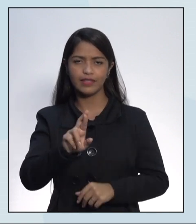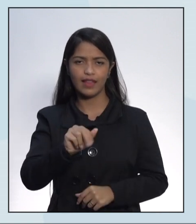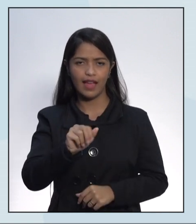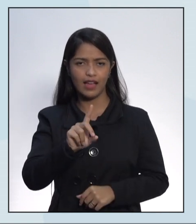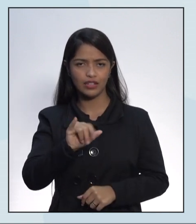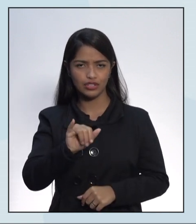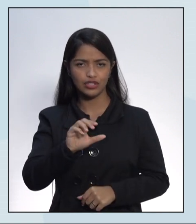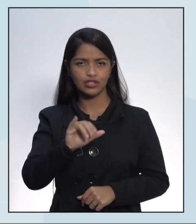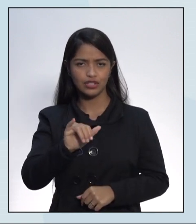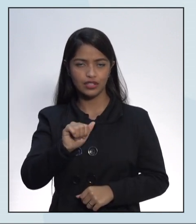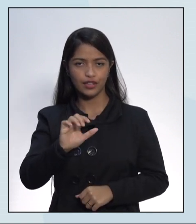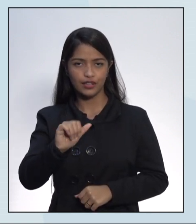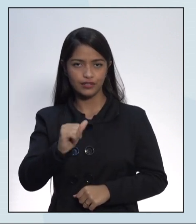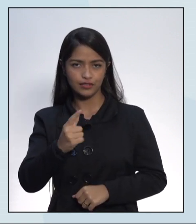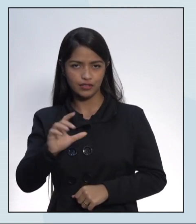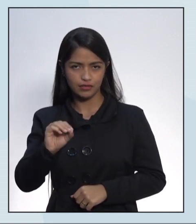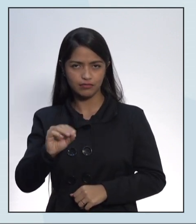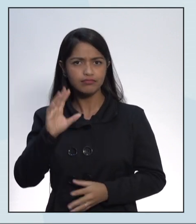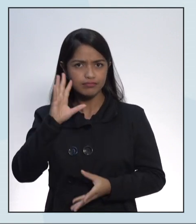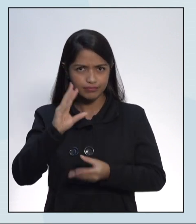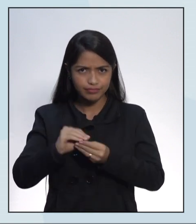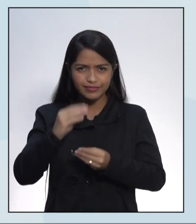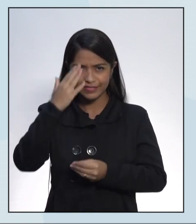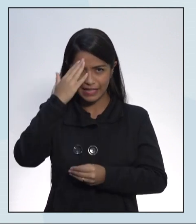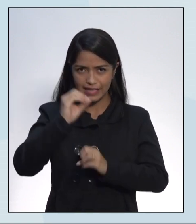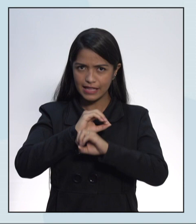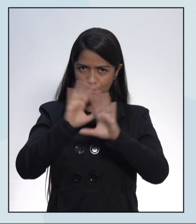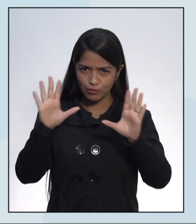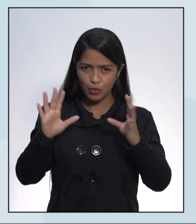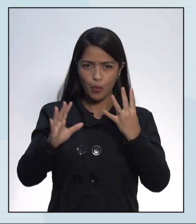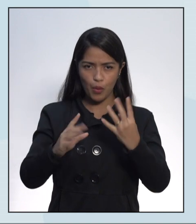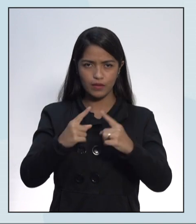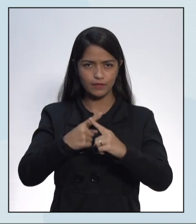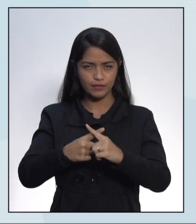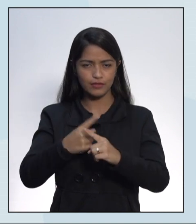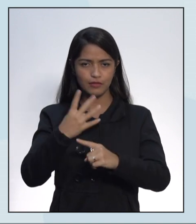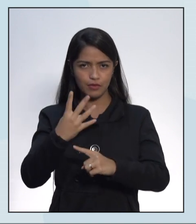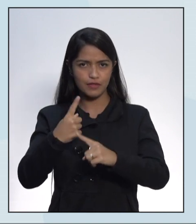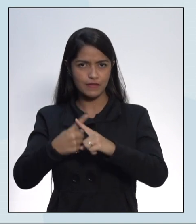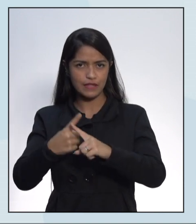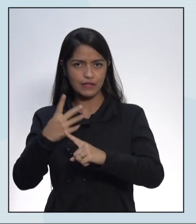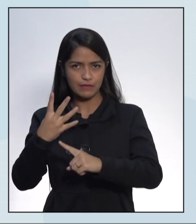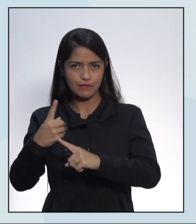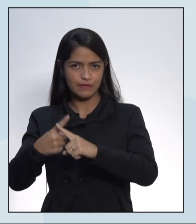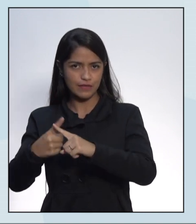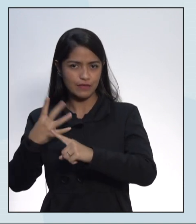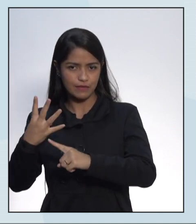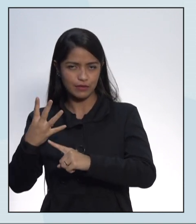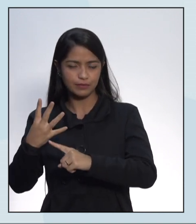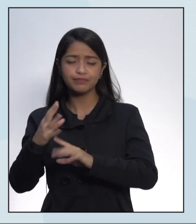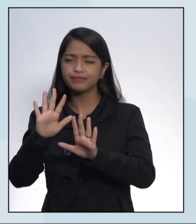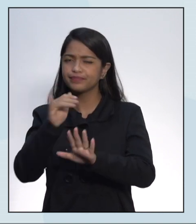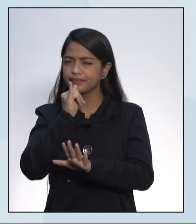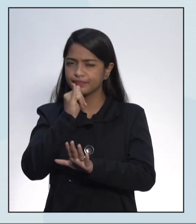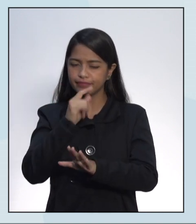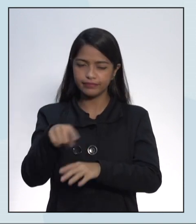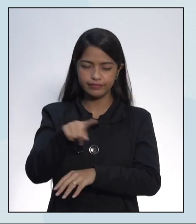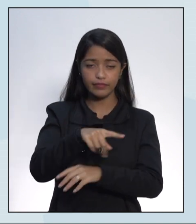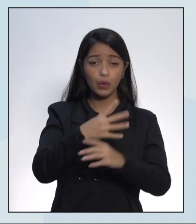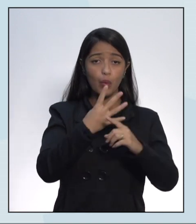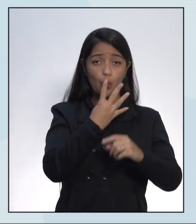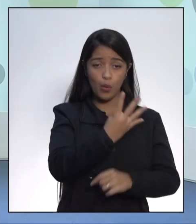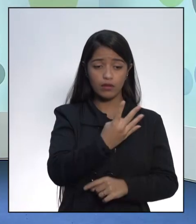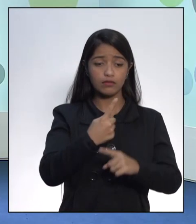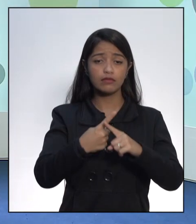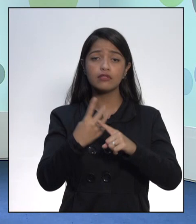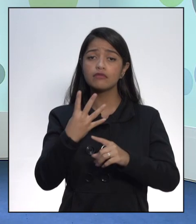vezes 4 vezes 4 vezes 4. Vamos acompanhar o raciocínio comigo, Jonas? Vamos lá. 4 vezes 4... 16.